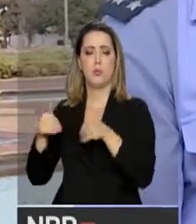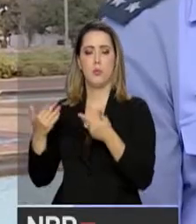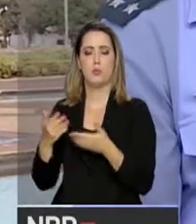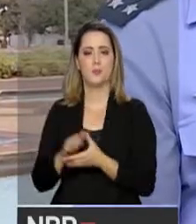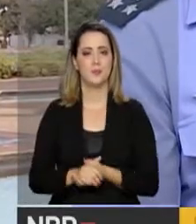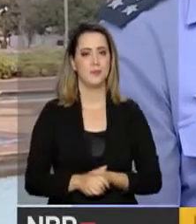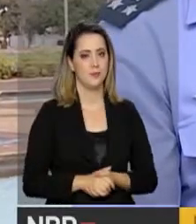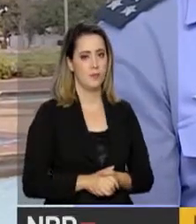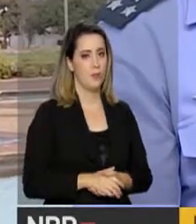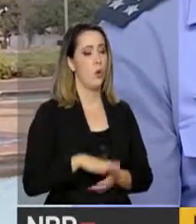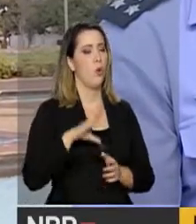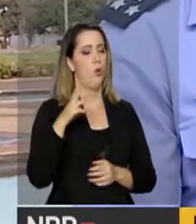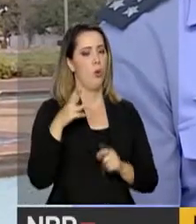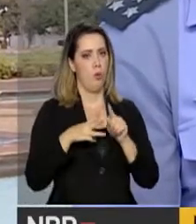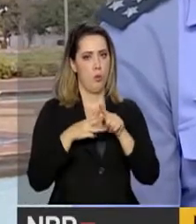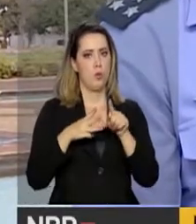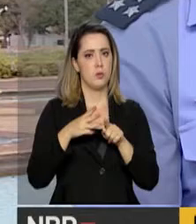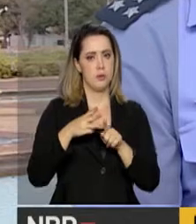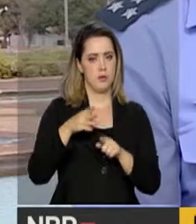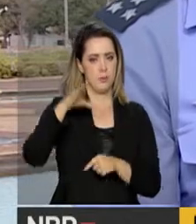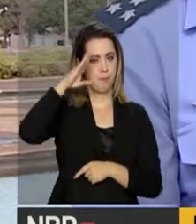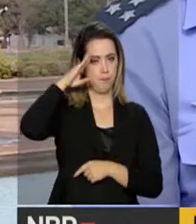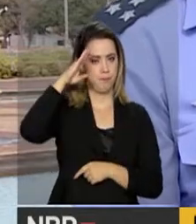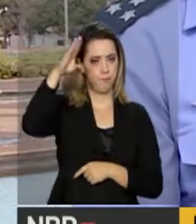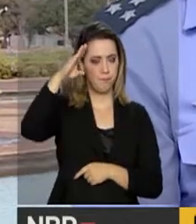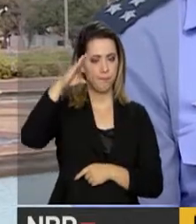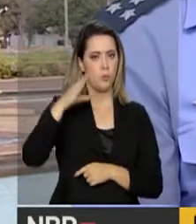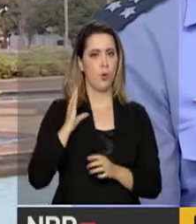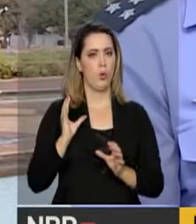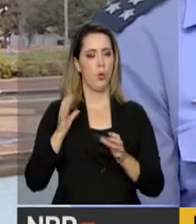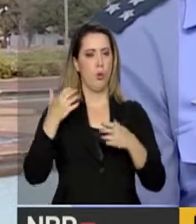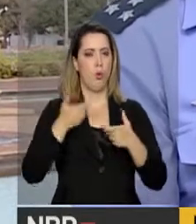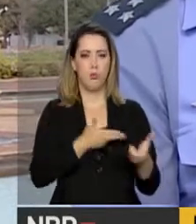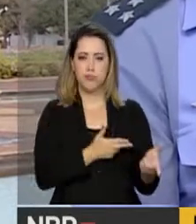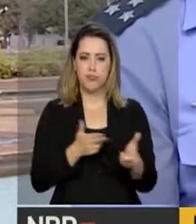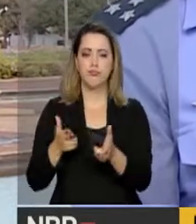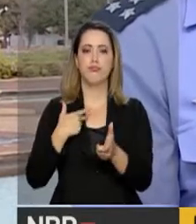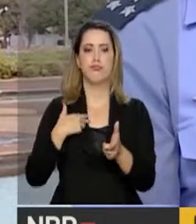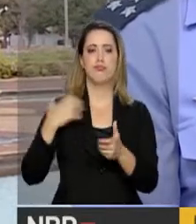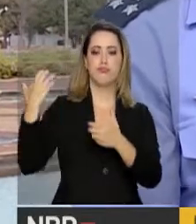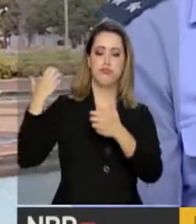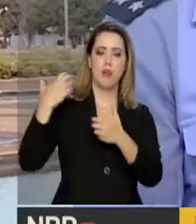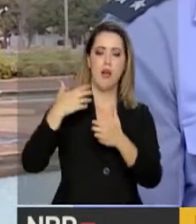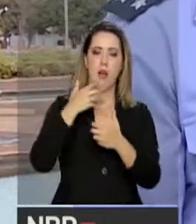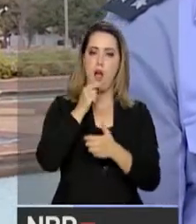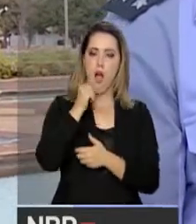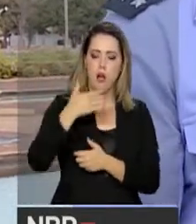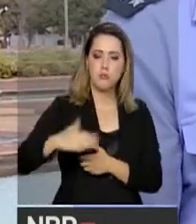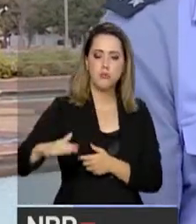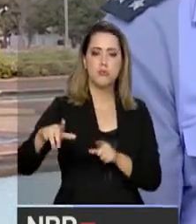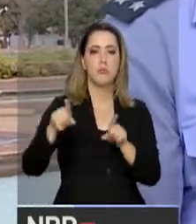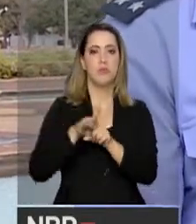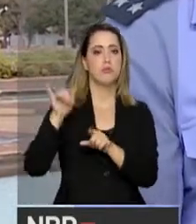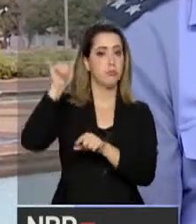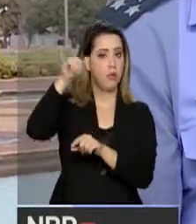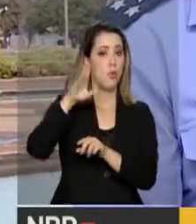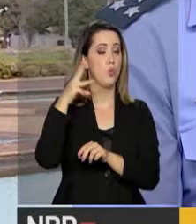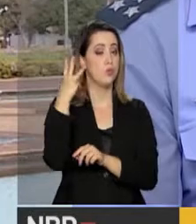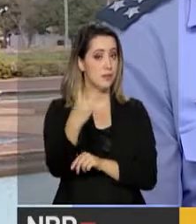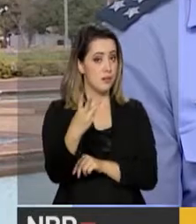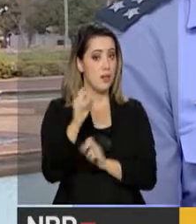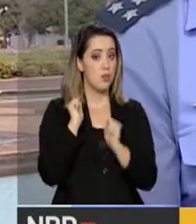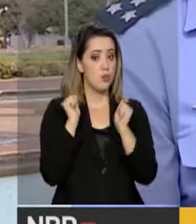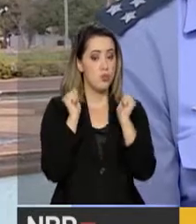Marinha, Exército e Aeronáutica, elas têm ações diuturnamente em prol da nossa sociedade. Logicamente, nós temos as nossas